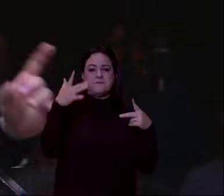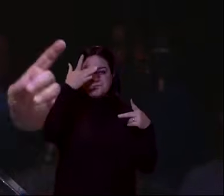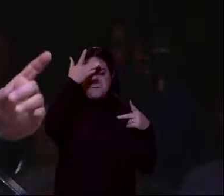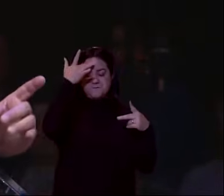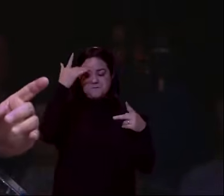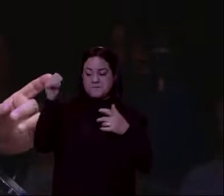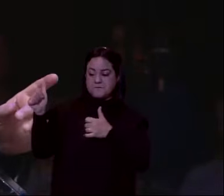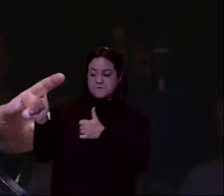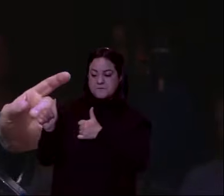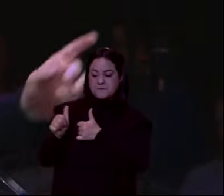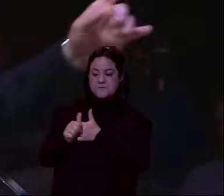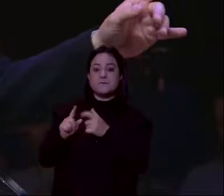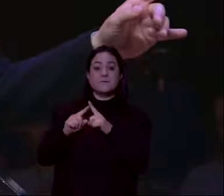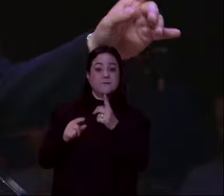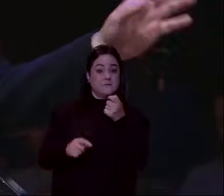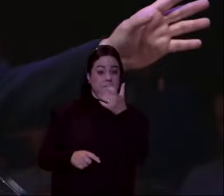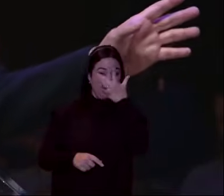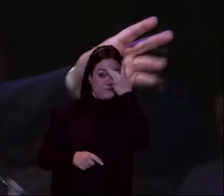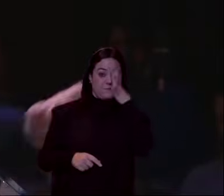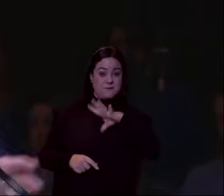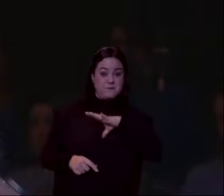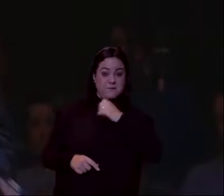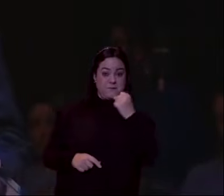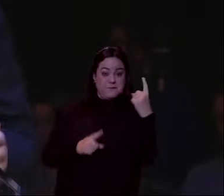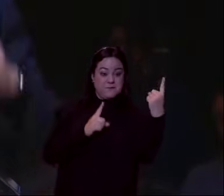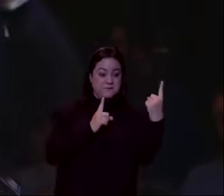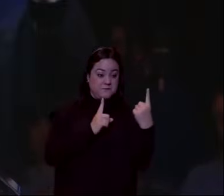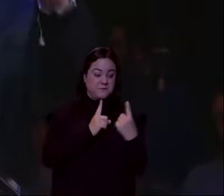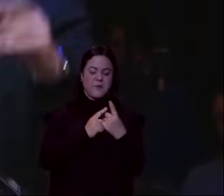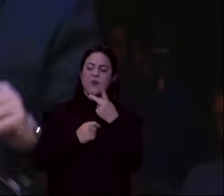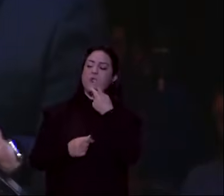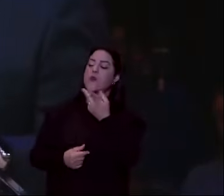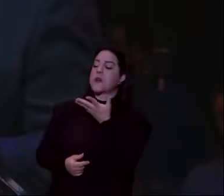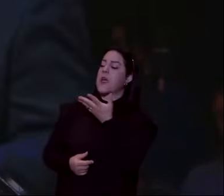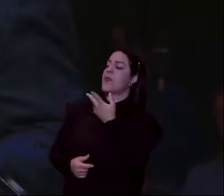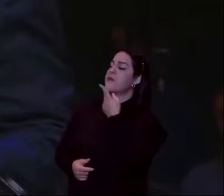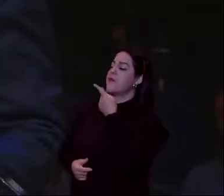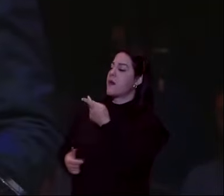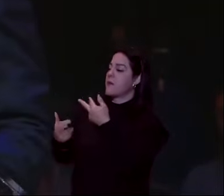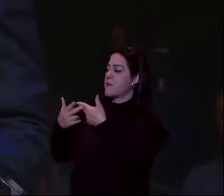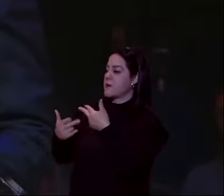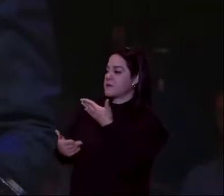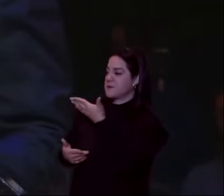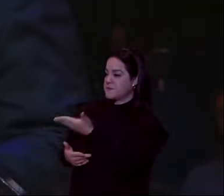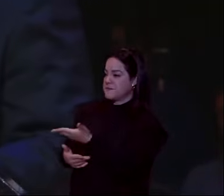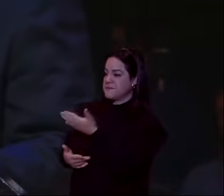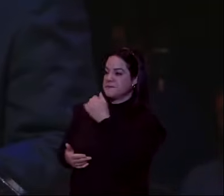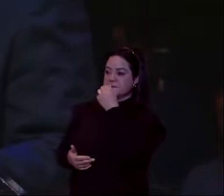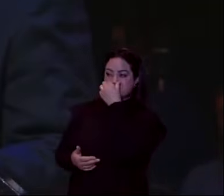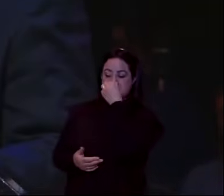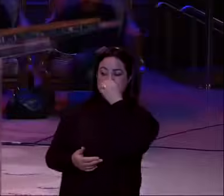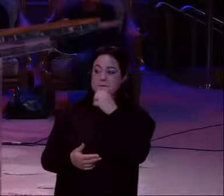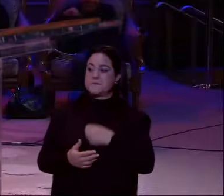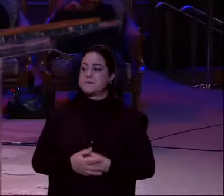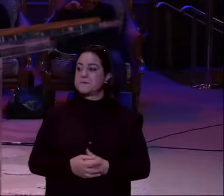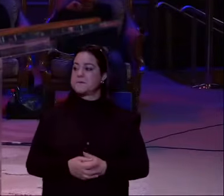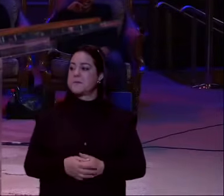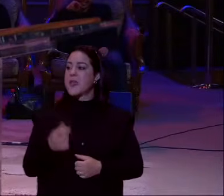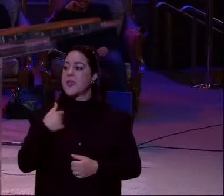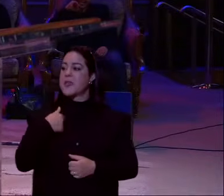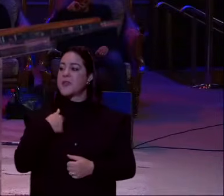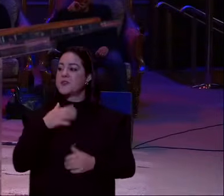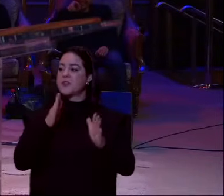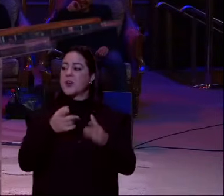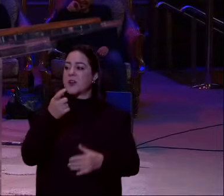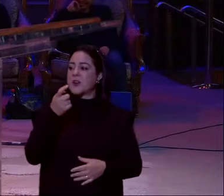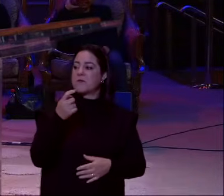mas pouca gente tem coragem de chegar e de se aproximar e dizer: olha, quero dar uma palavra para você, né? E eu estava terminando de